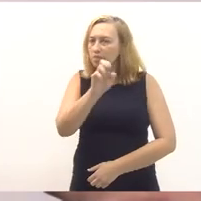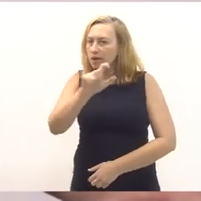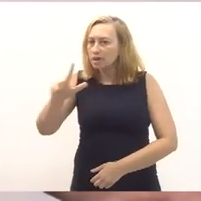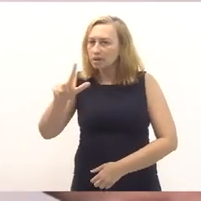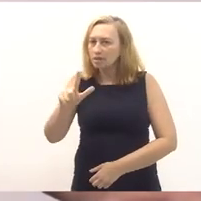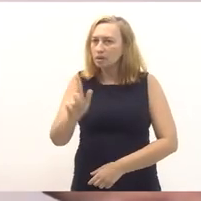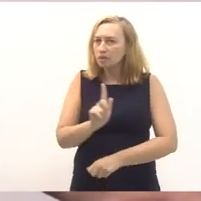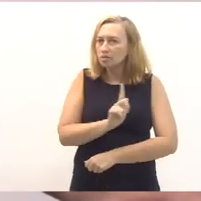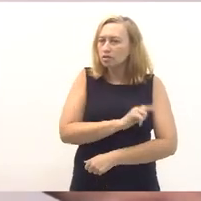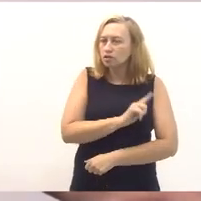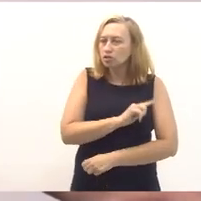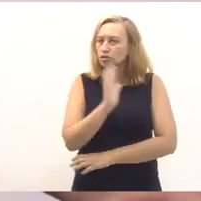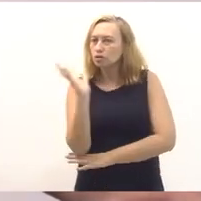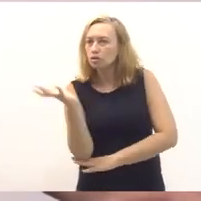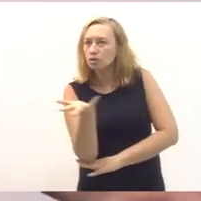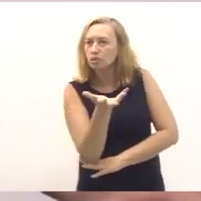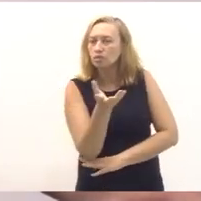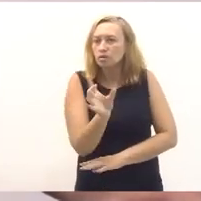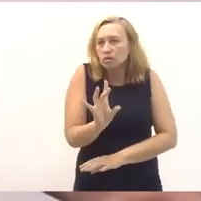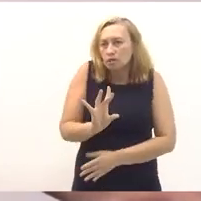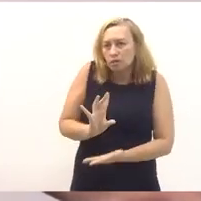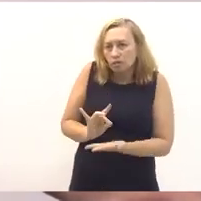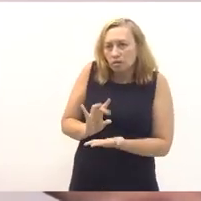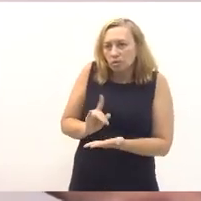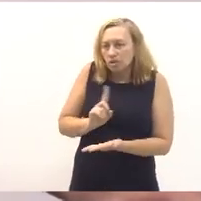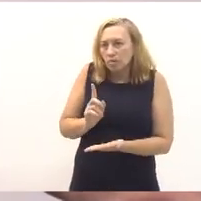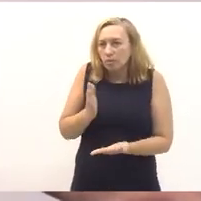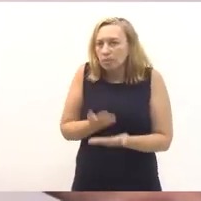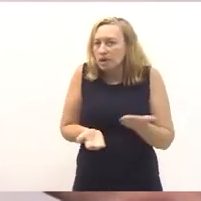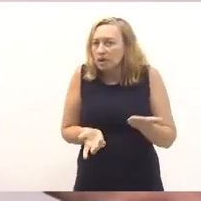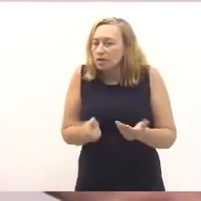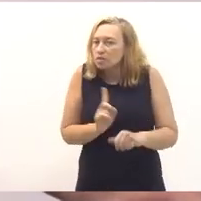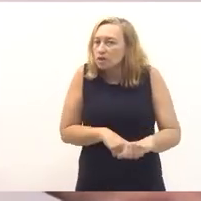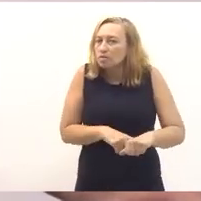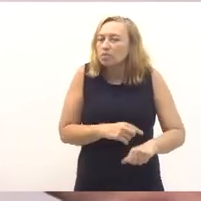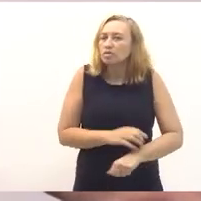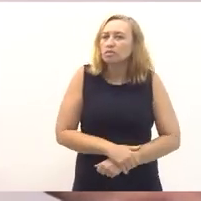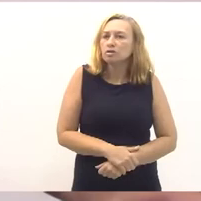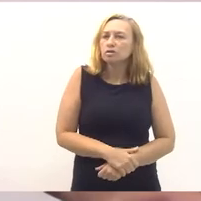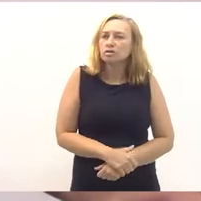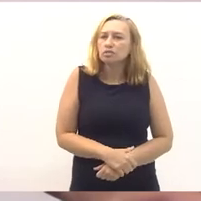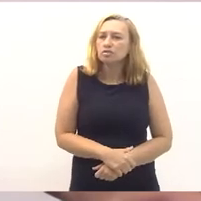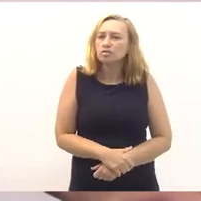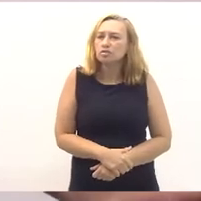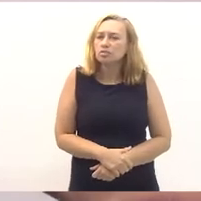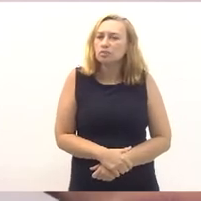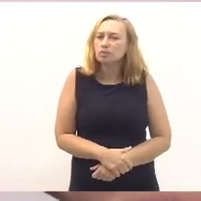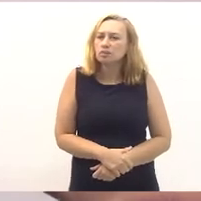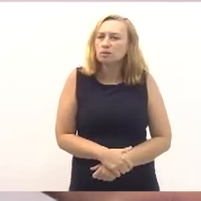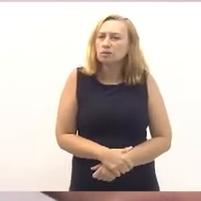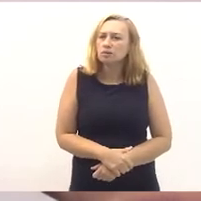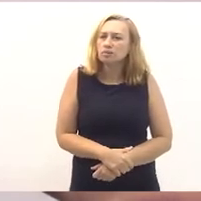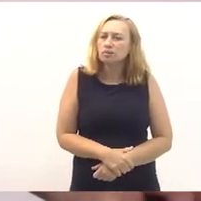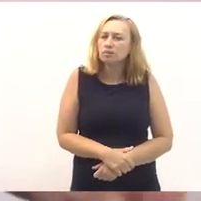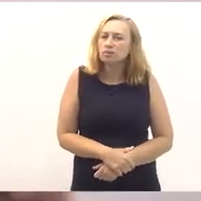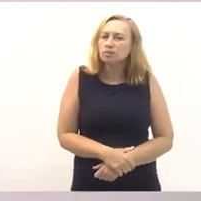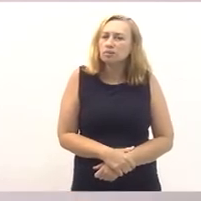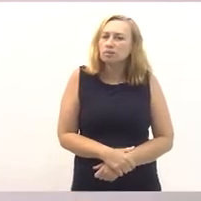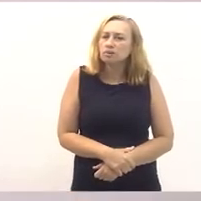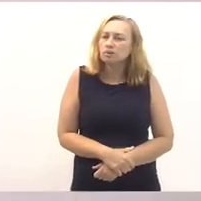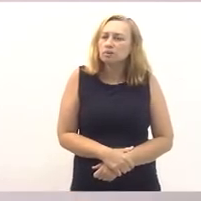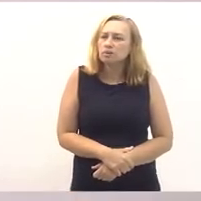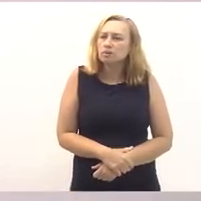eu sou gestor ambiental eu fiz uma cola para não perder o meu tempo não passado meu tempo